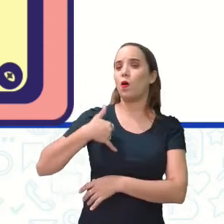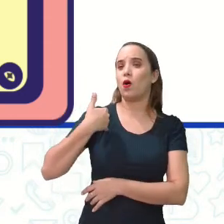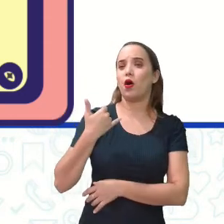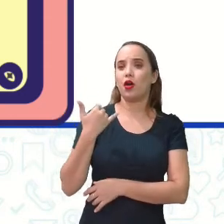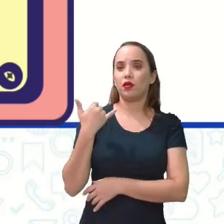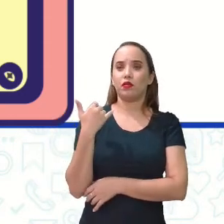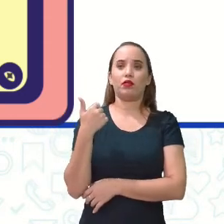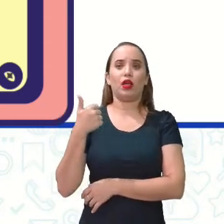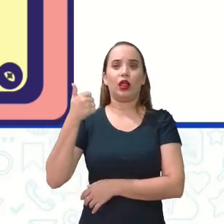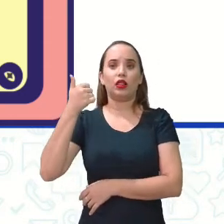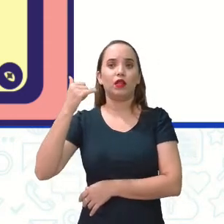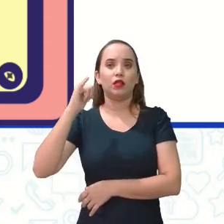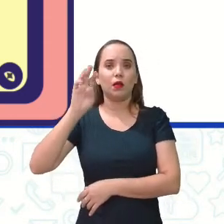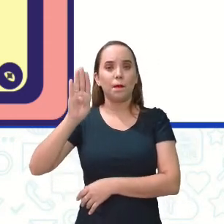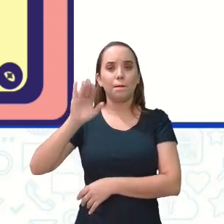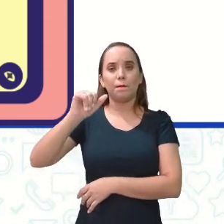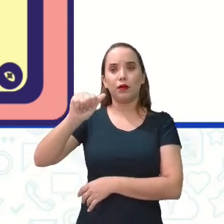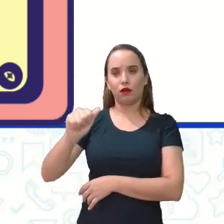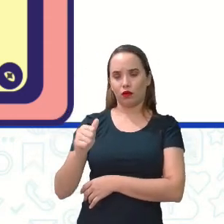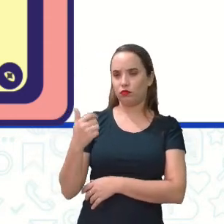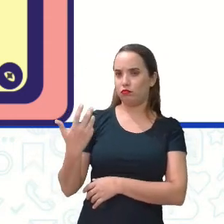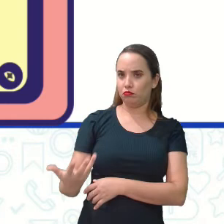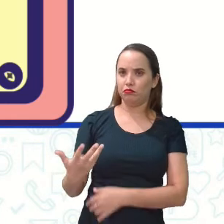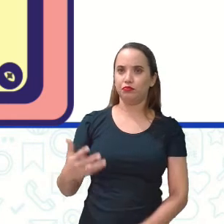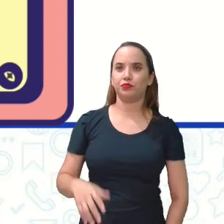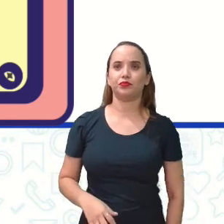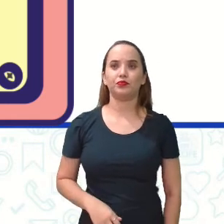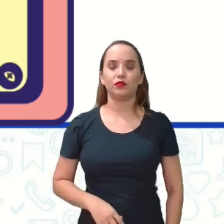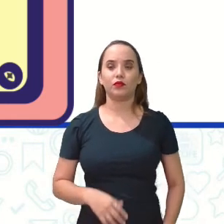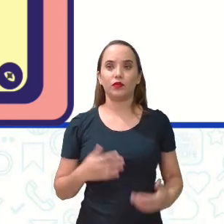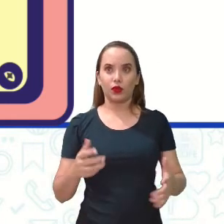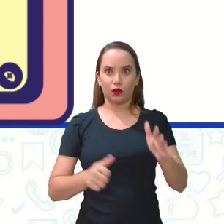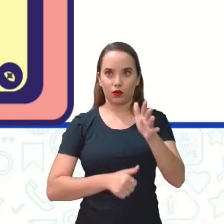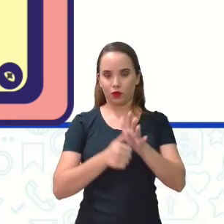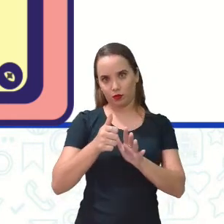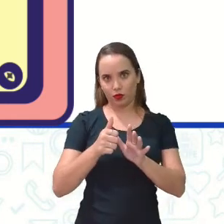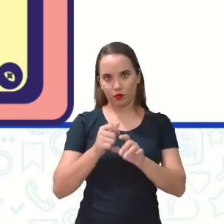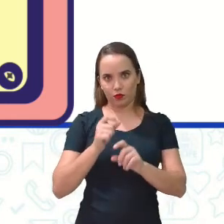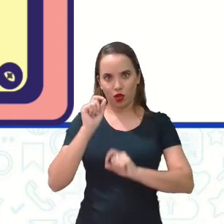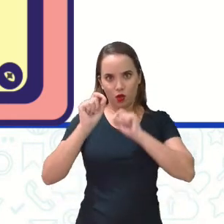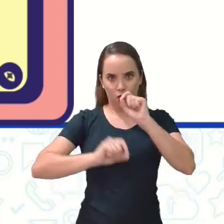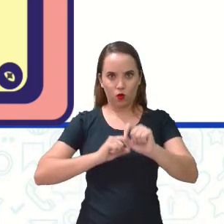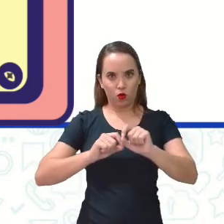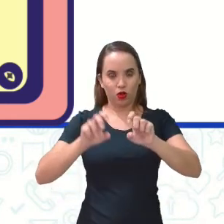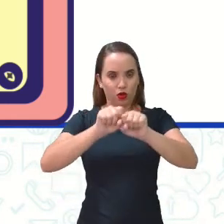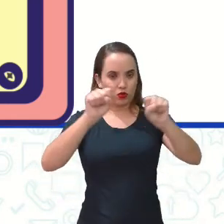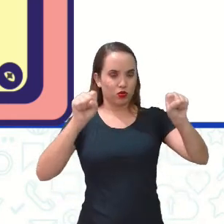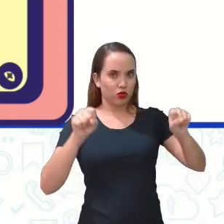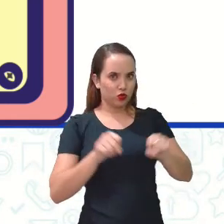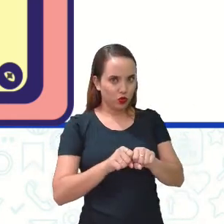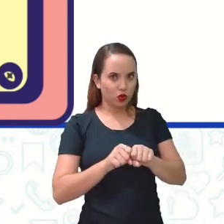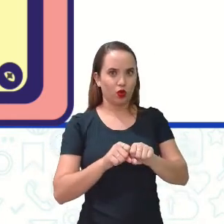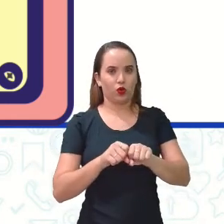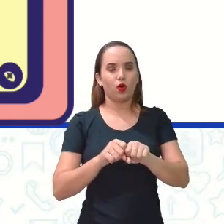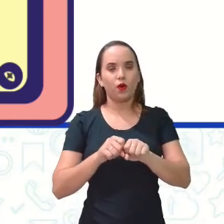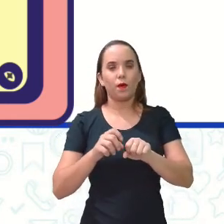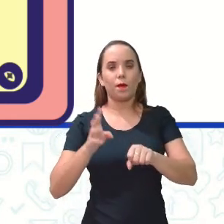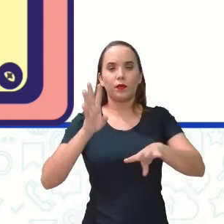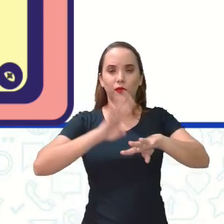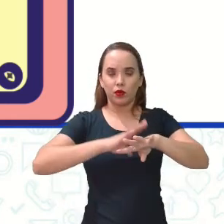gente está estudando desde a aula anterior. Primeira coisa, uma equação e um sistema de equações trata